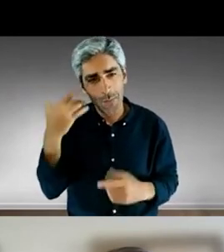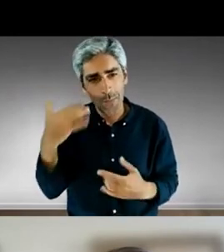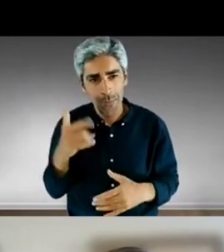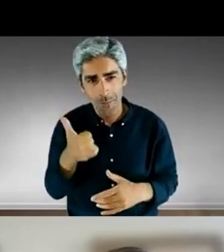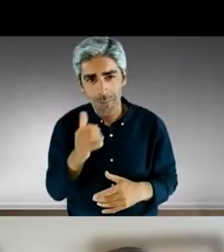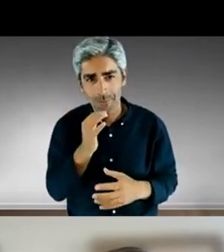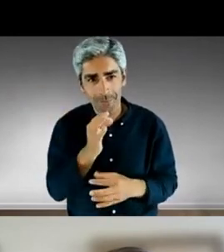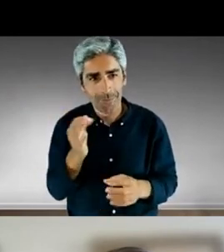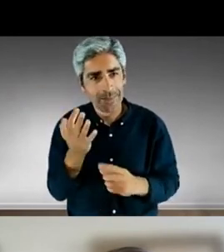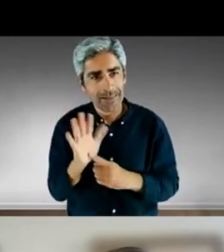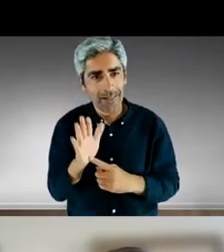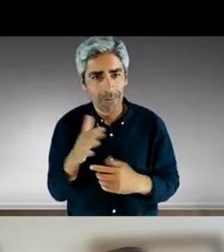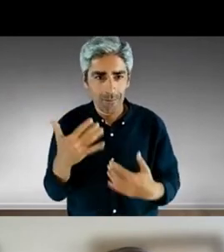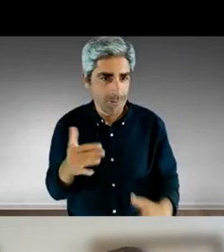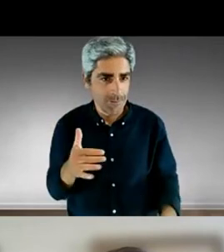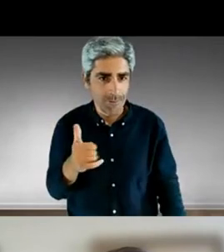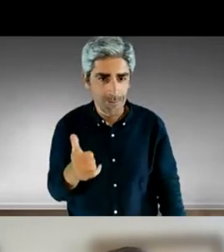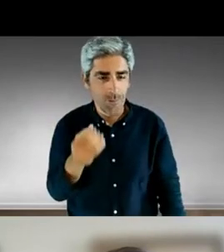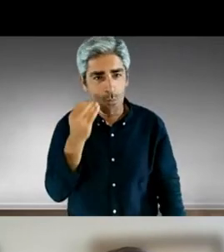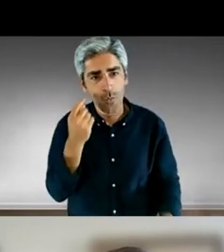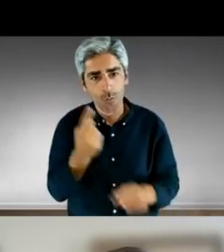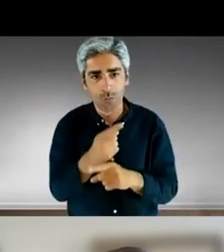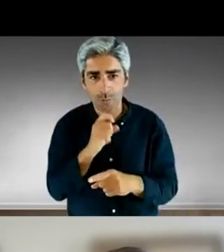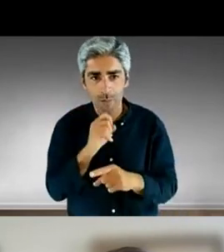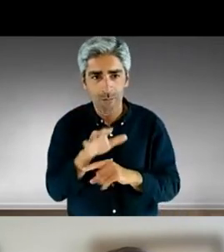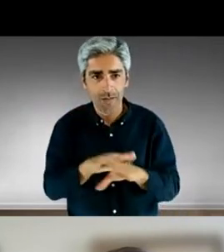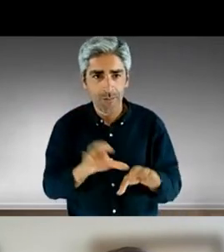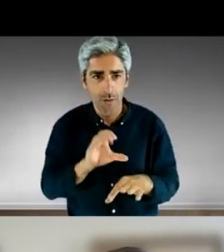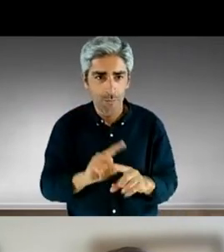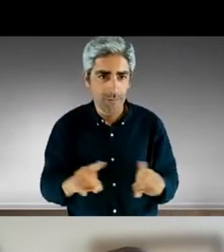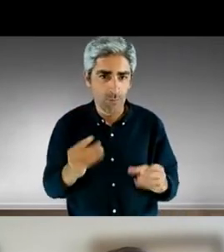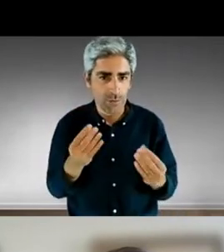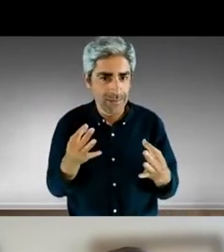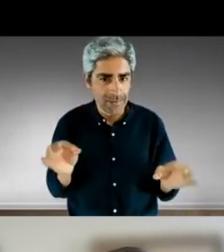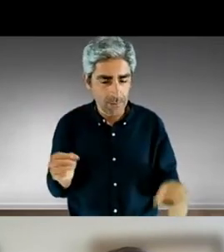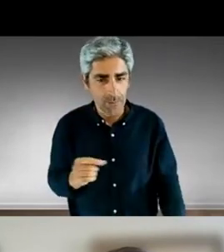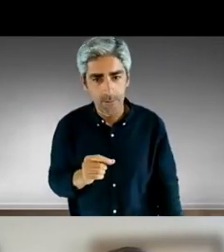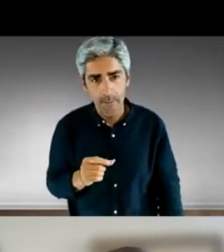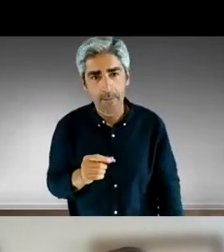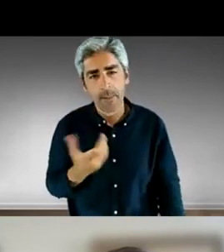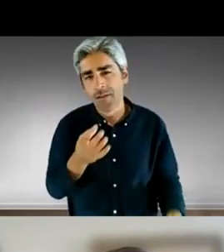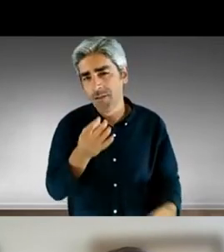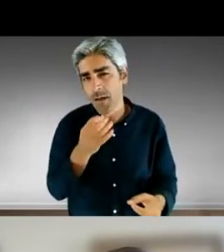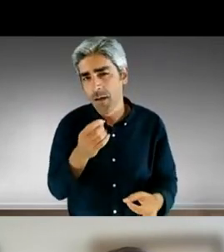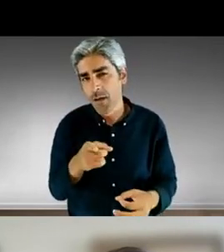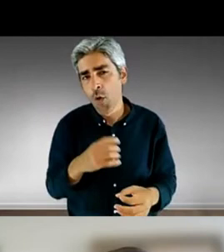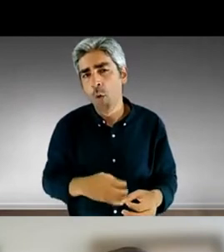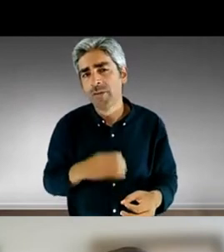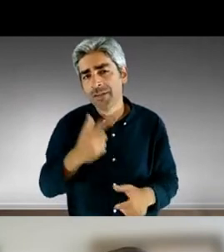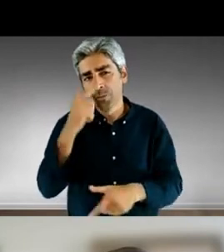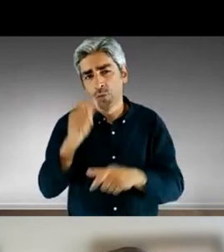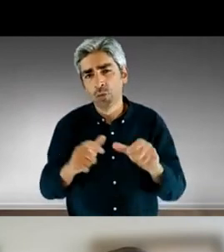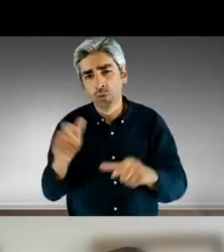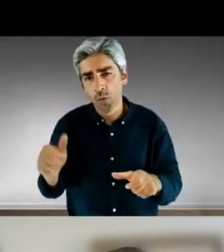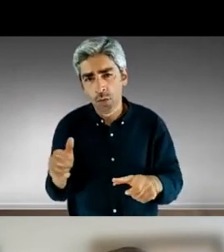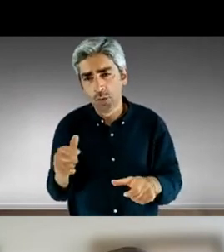com a título de exemplo, como as coisas podem ser feitas, não é, de uma forma muito simples. Mas vamos falar então da confiança das pessoas. Como é